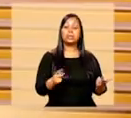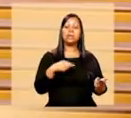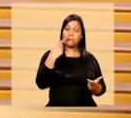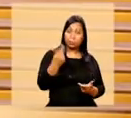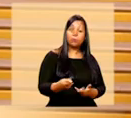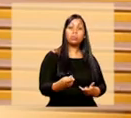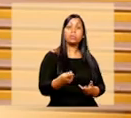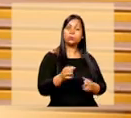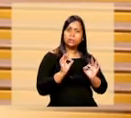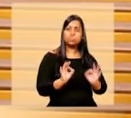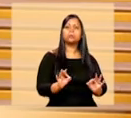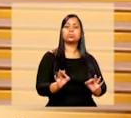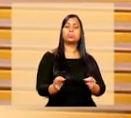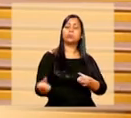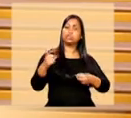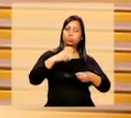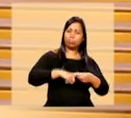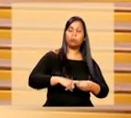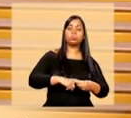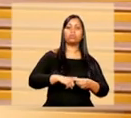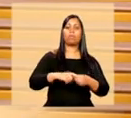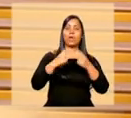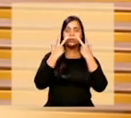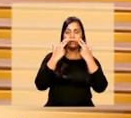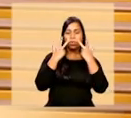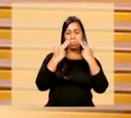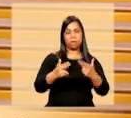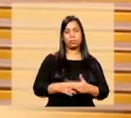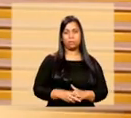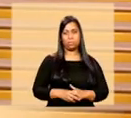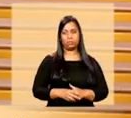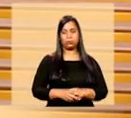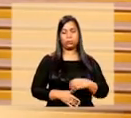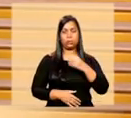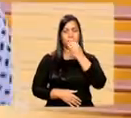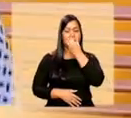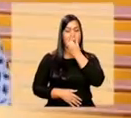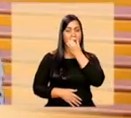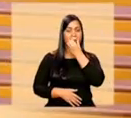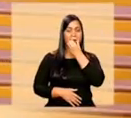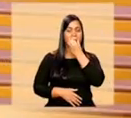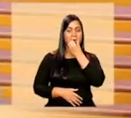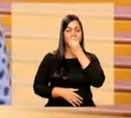que pós-transplante você justamente retomou essa normalidade?